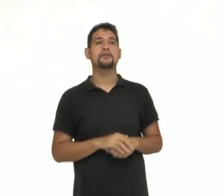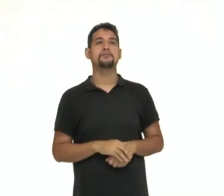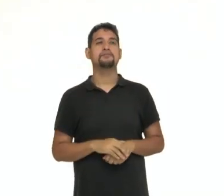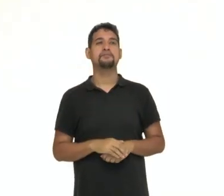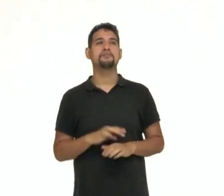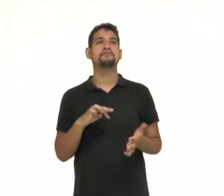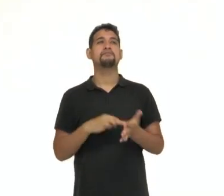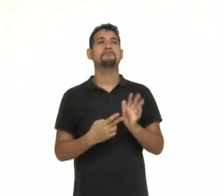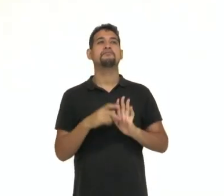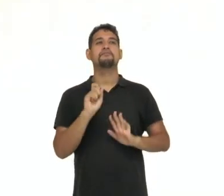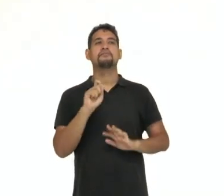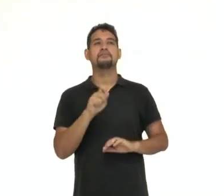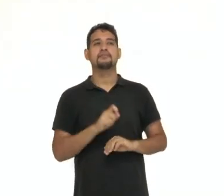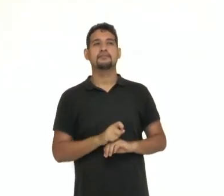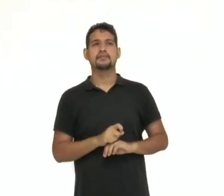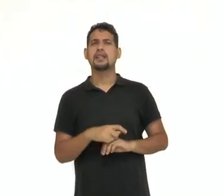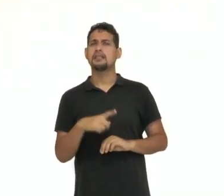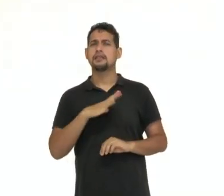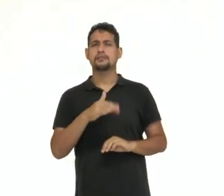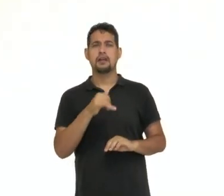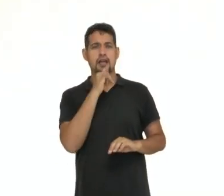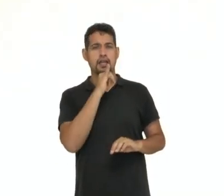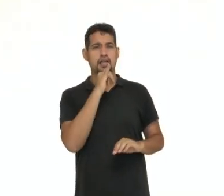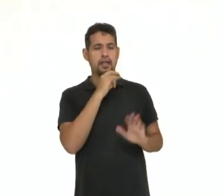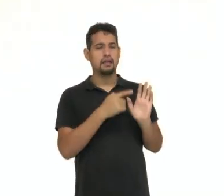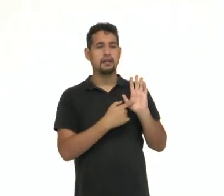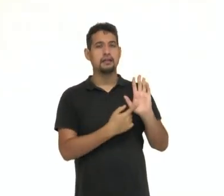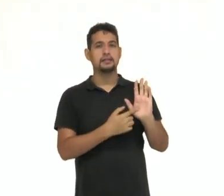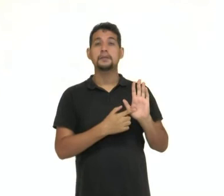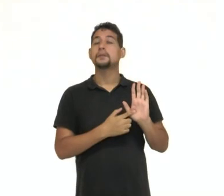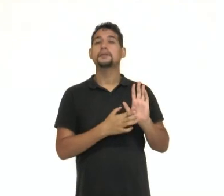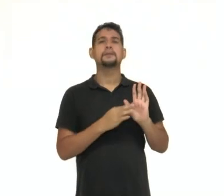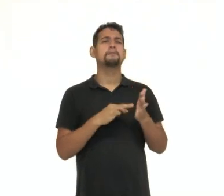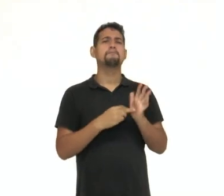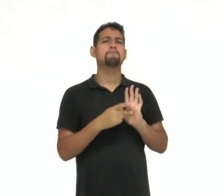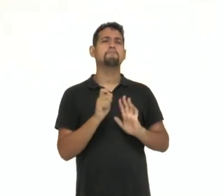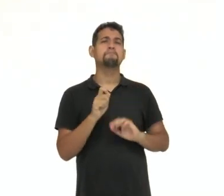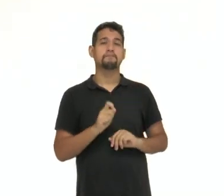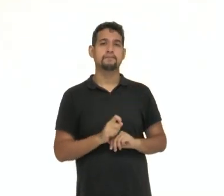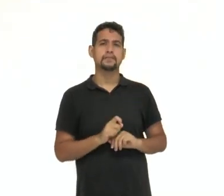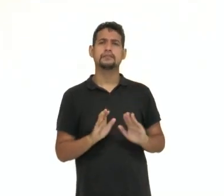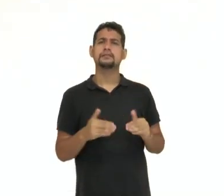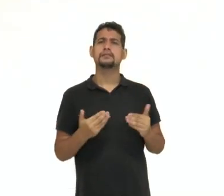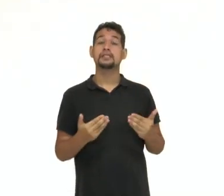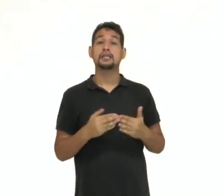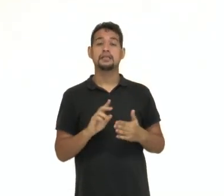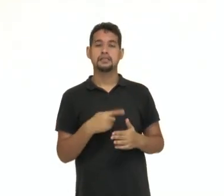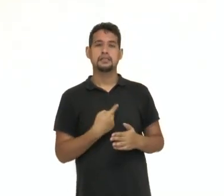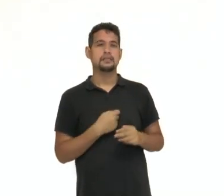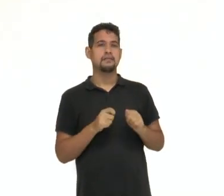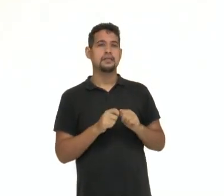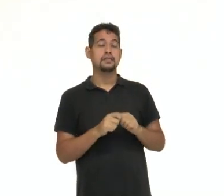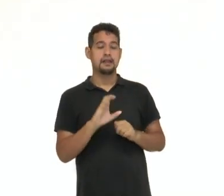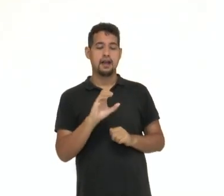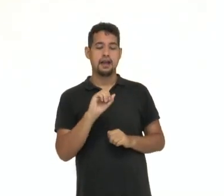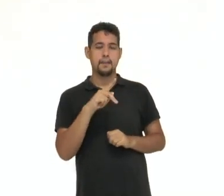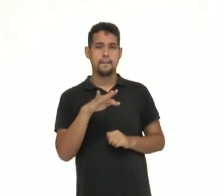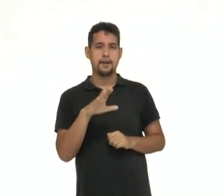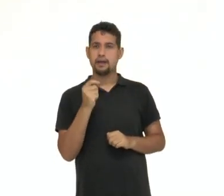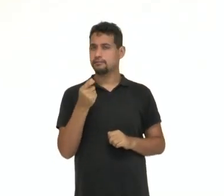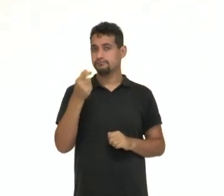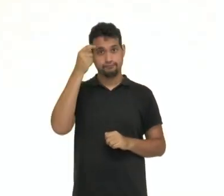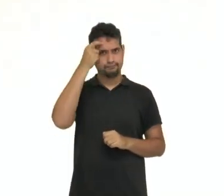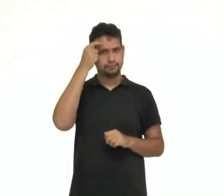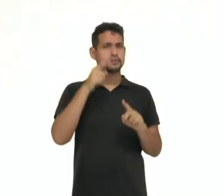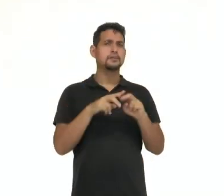Hagámoslos possíveis. Aqui tem um exemplo de uma campanha. Por quê? Que tal fazer uma campanha de